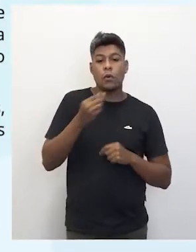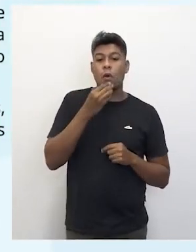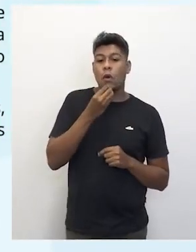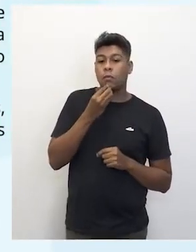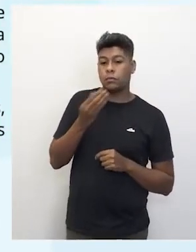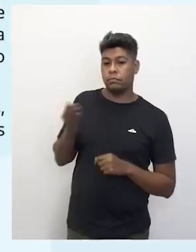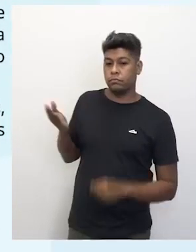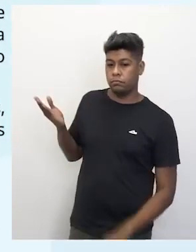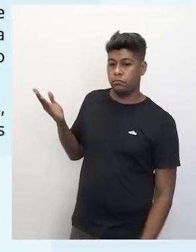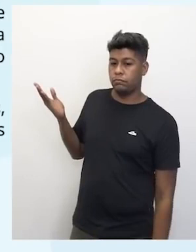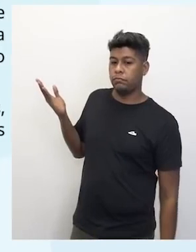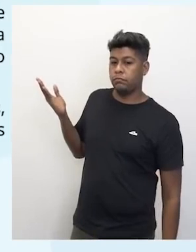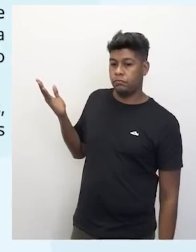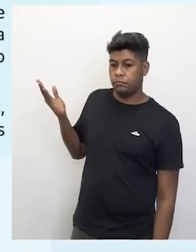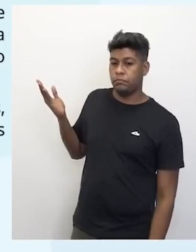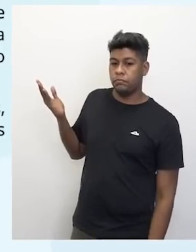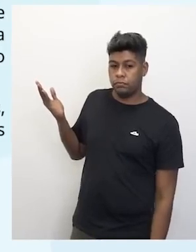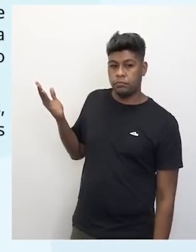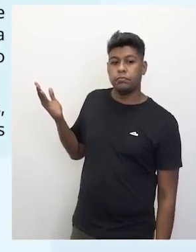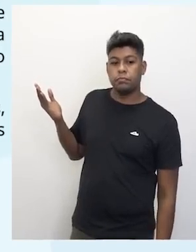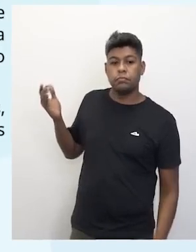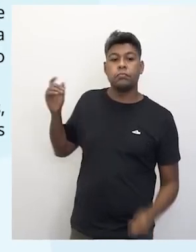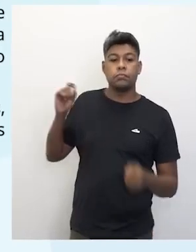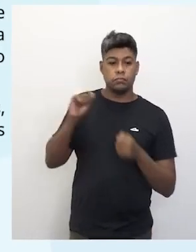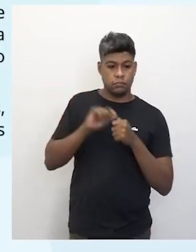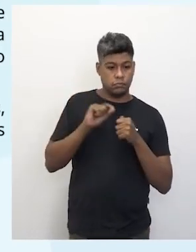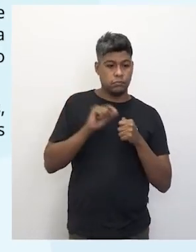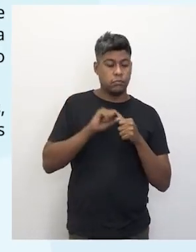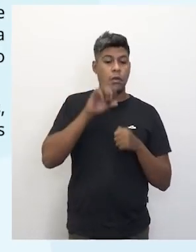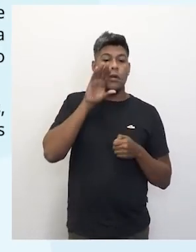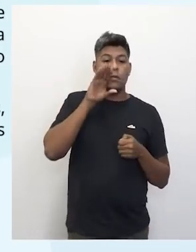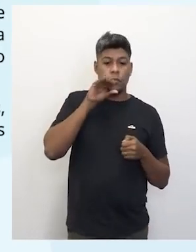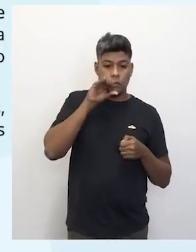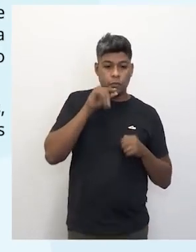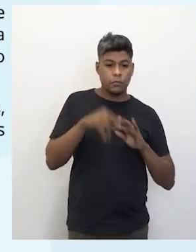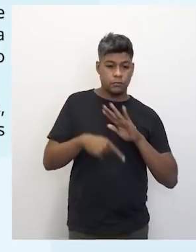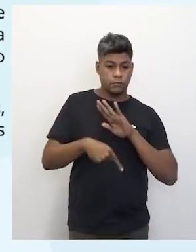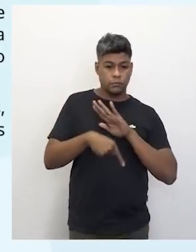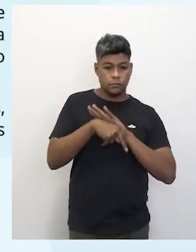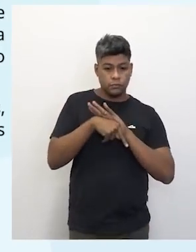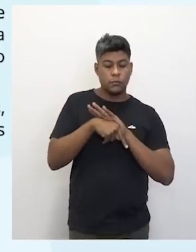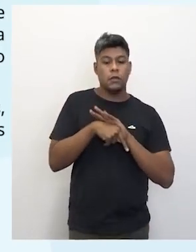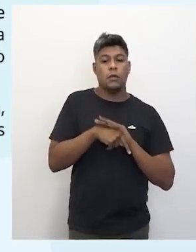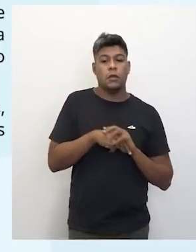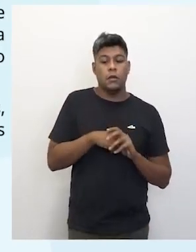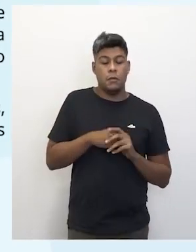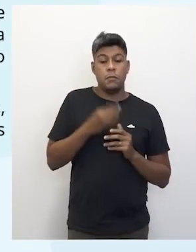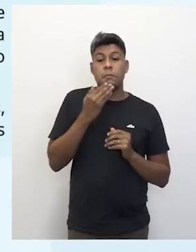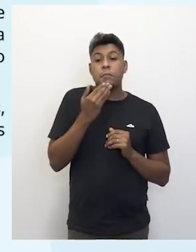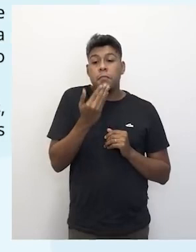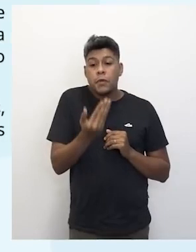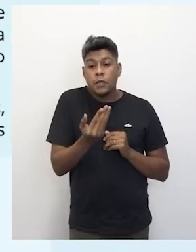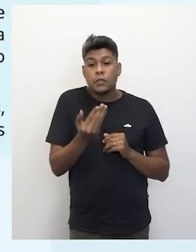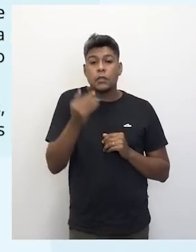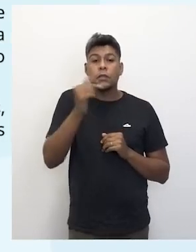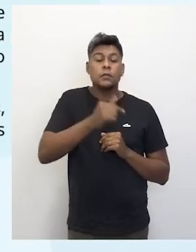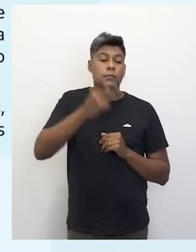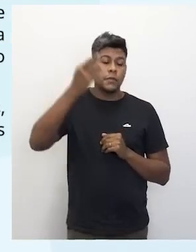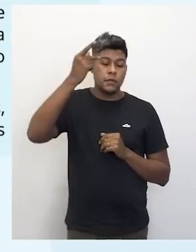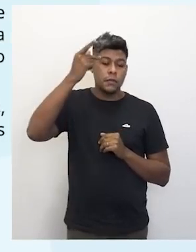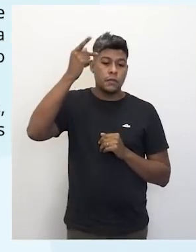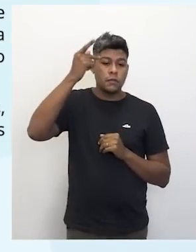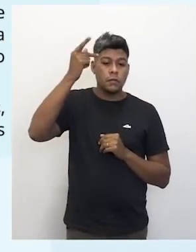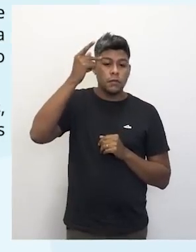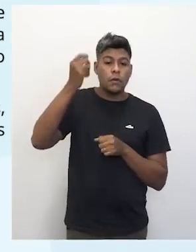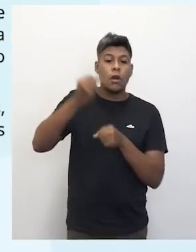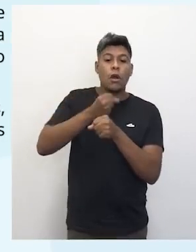né? Nós temos aí uma escultura feita, uma obra pública, portanto, né, feita por encomenda, né, aqui do estado de São Paulo, e essa obra